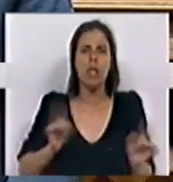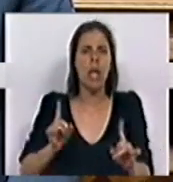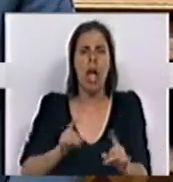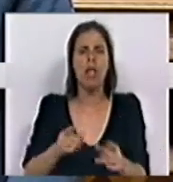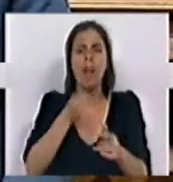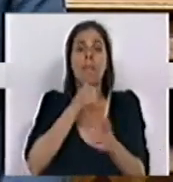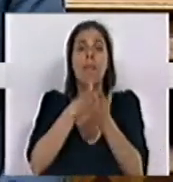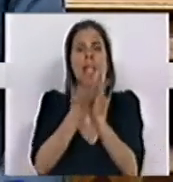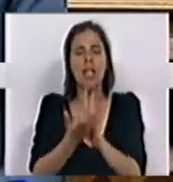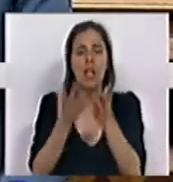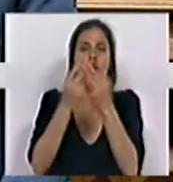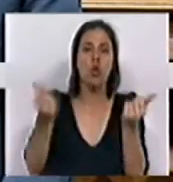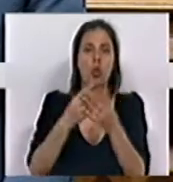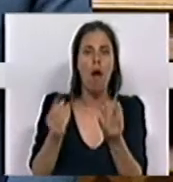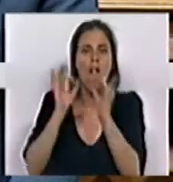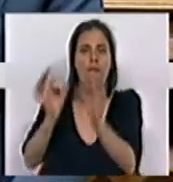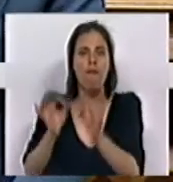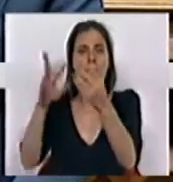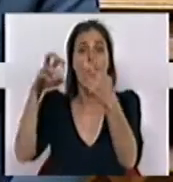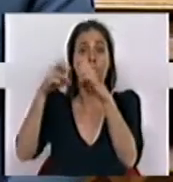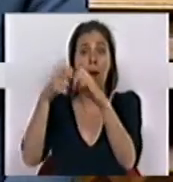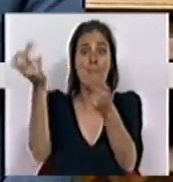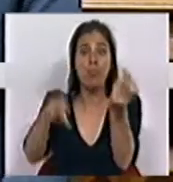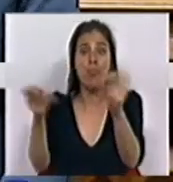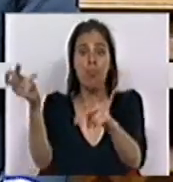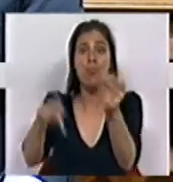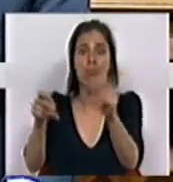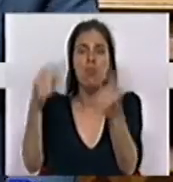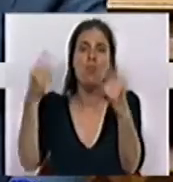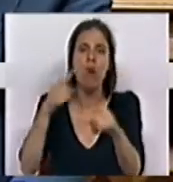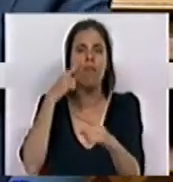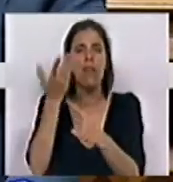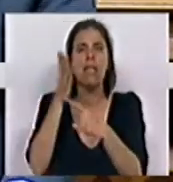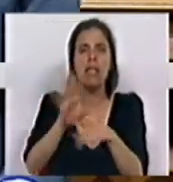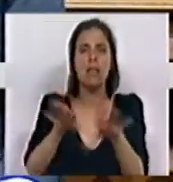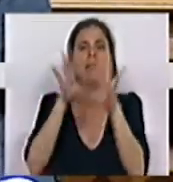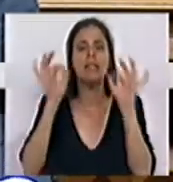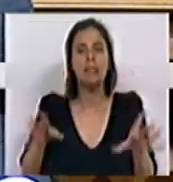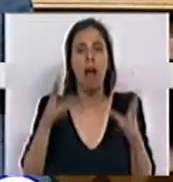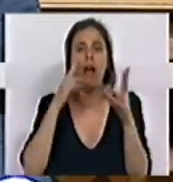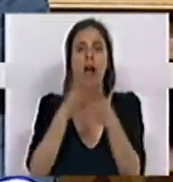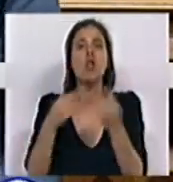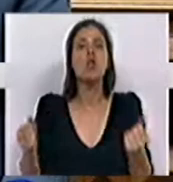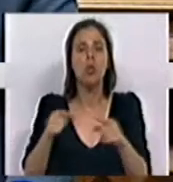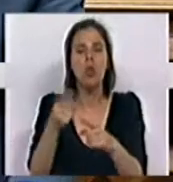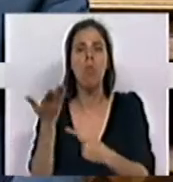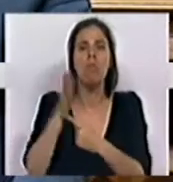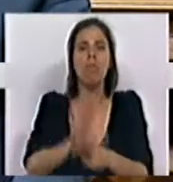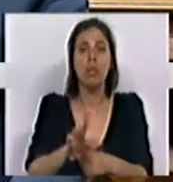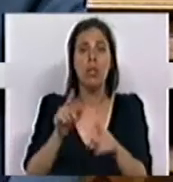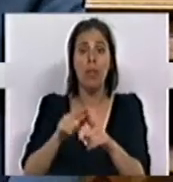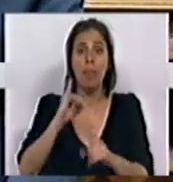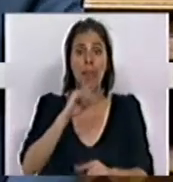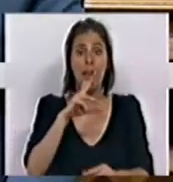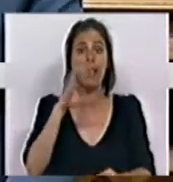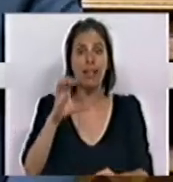de encontrar medidas e soluções para os problemas que vão apresentando. Basta ver o que foi encontrado, a solução que foi encontrado em